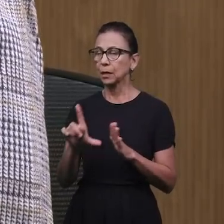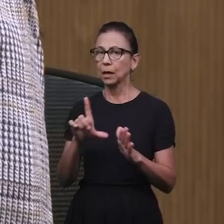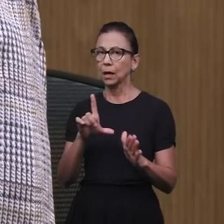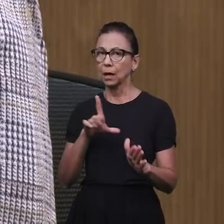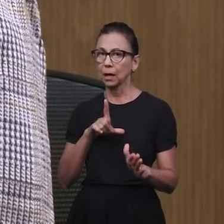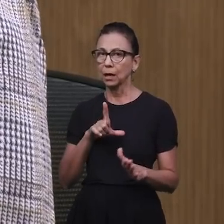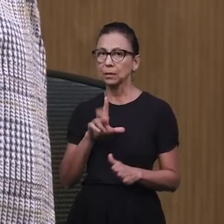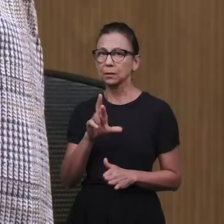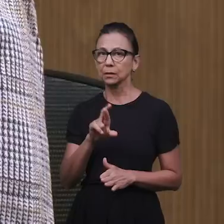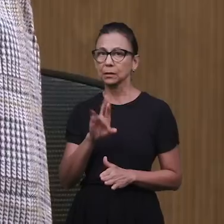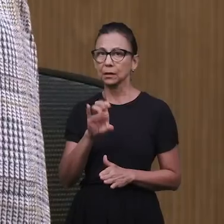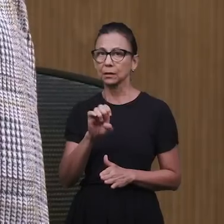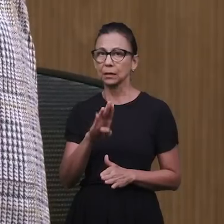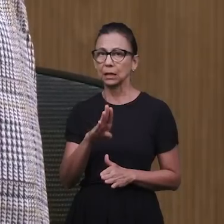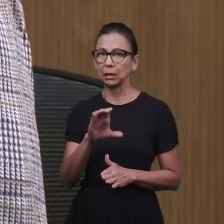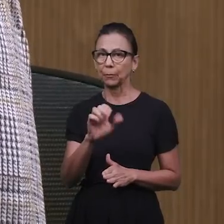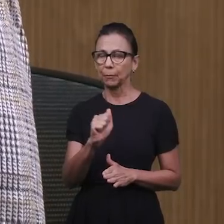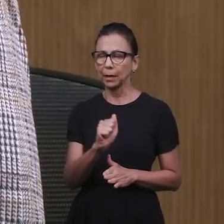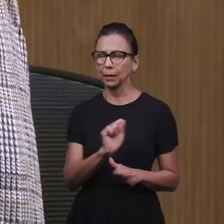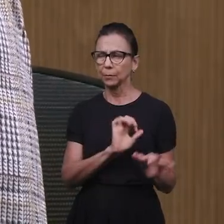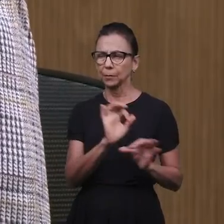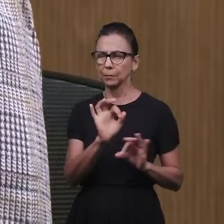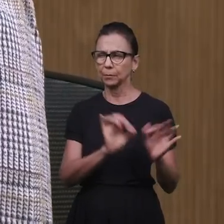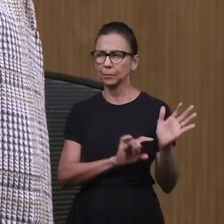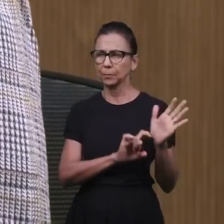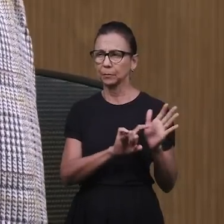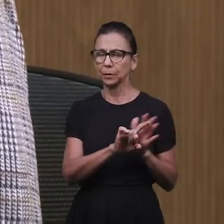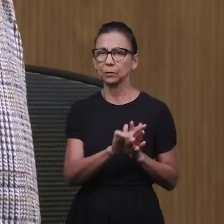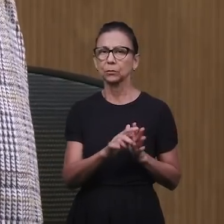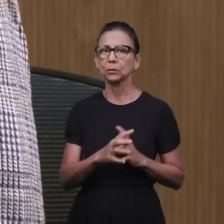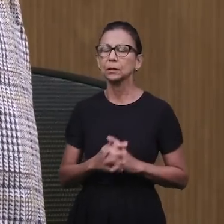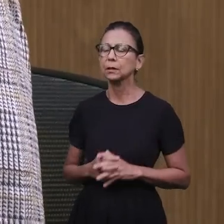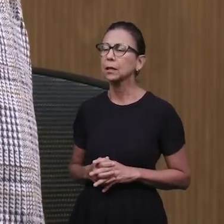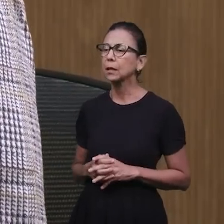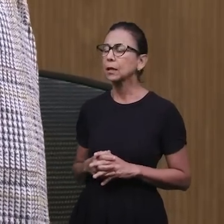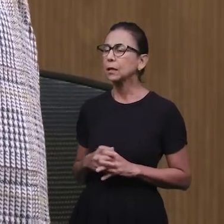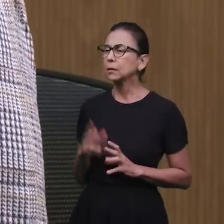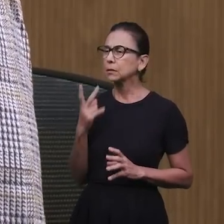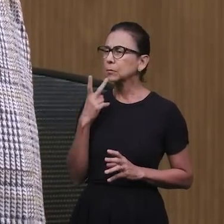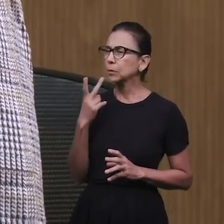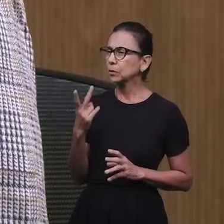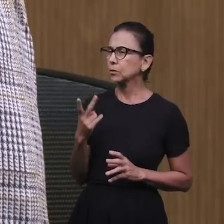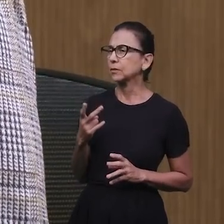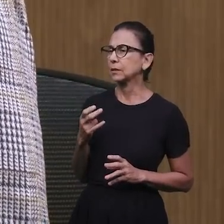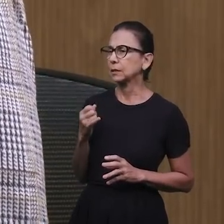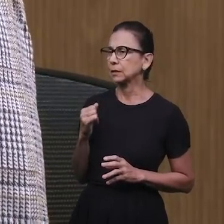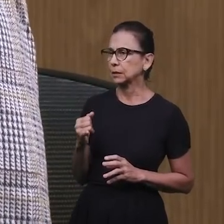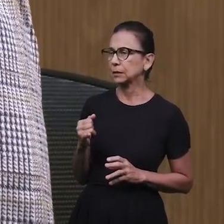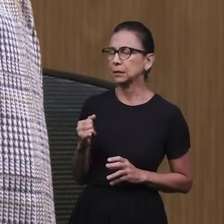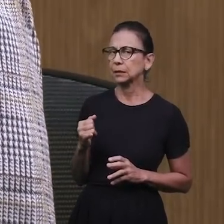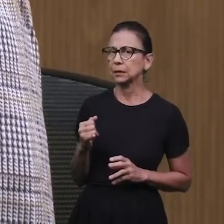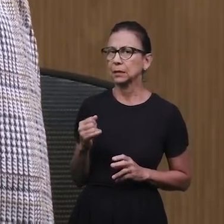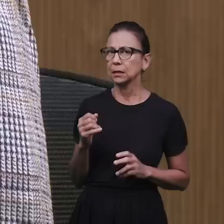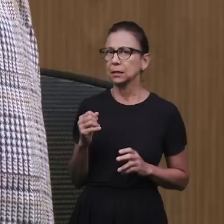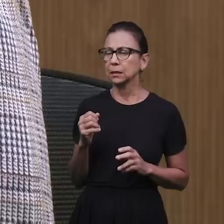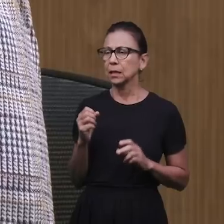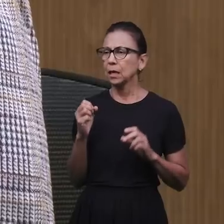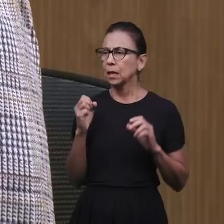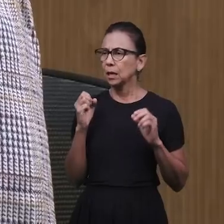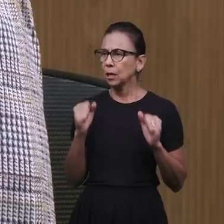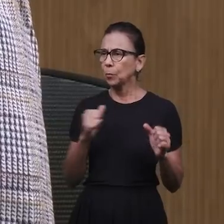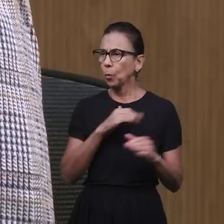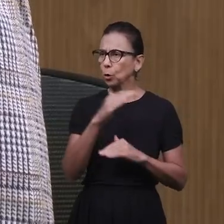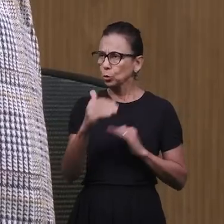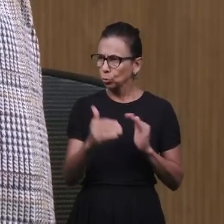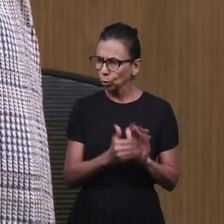Rebeca, enquanto isso a Rebeca se prepara aí para fazer a pergunta, mas antes disso, o senhor pode falar para mim se todas as coisas me são